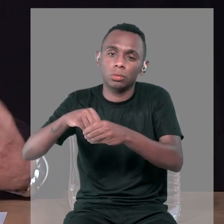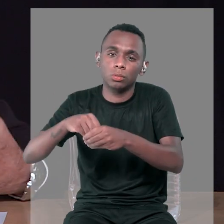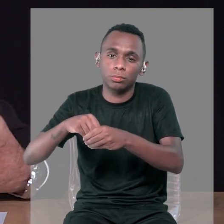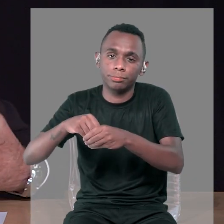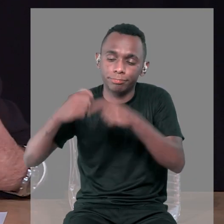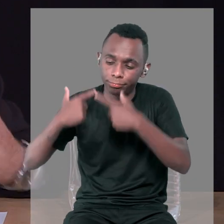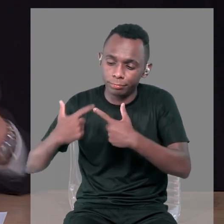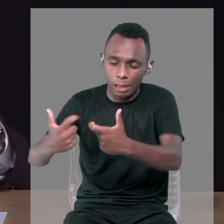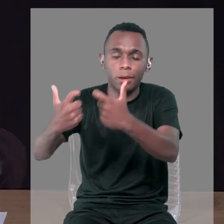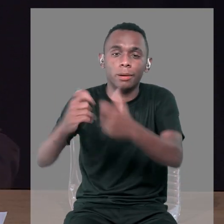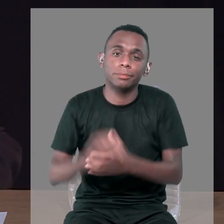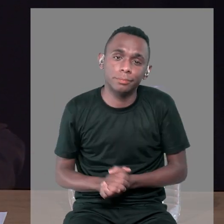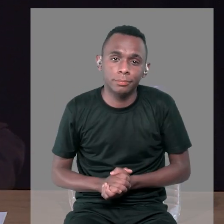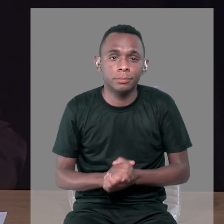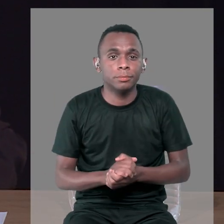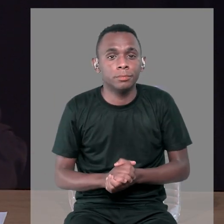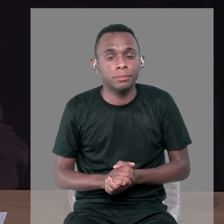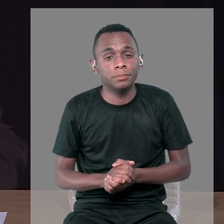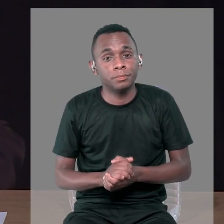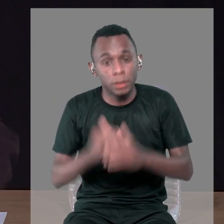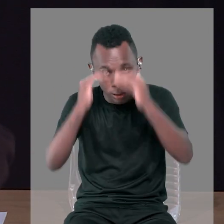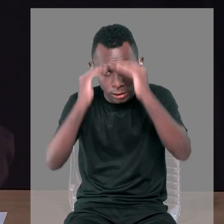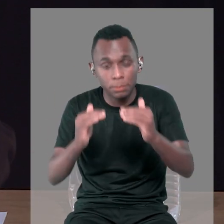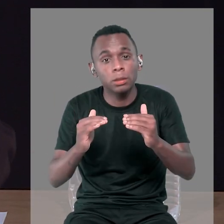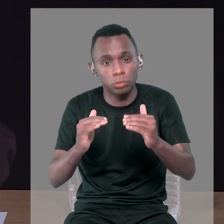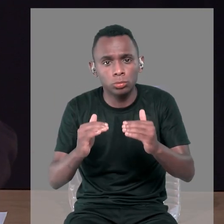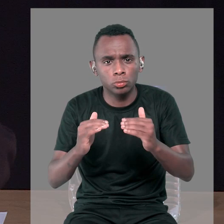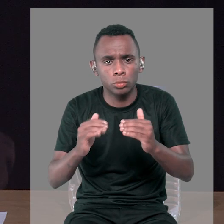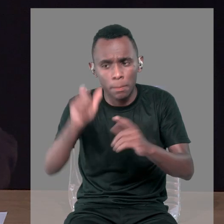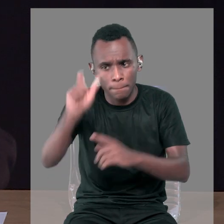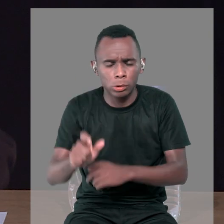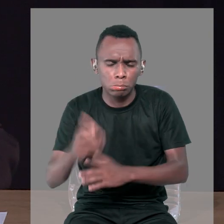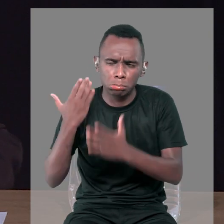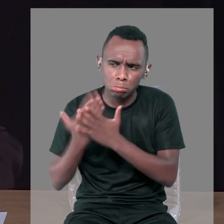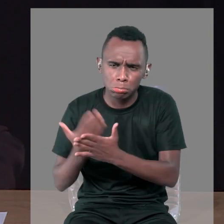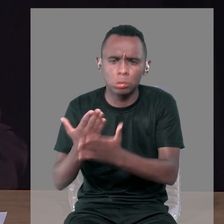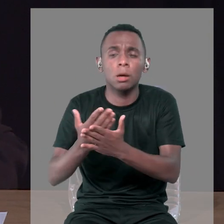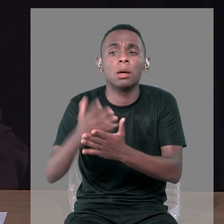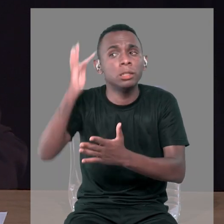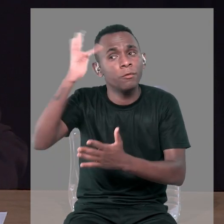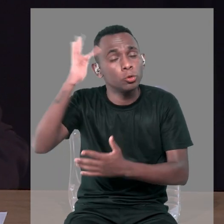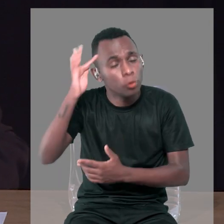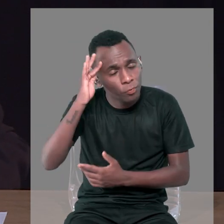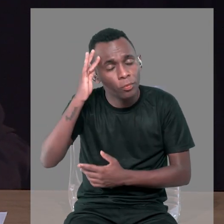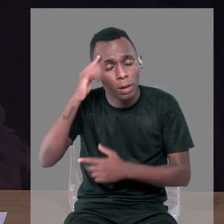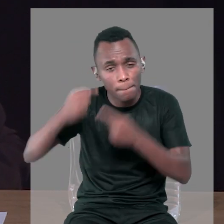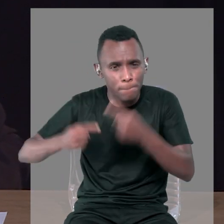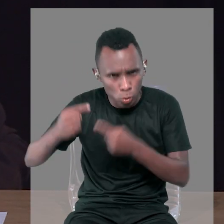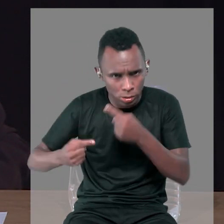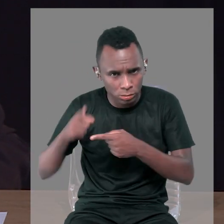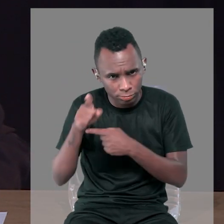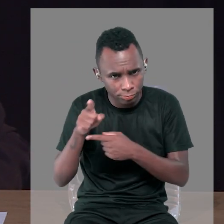esse respeito, o professor Hugo Amaral, um grande estudioso de filosofia política, mas não só,